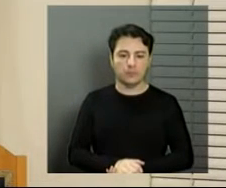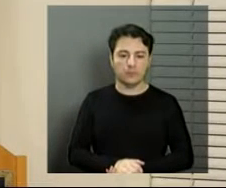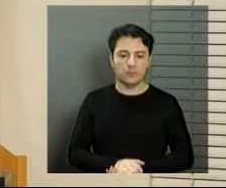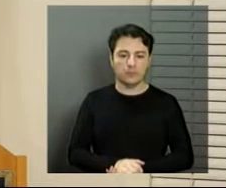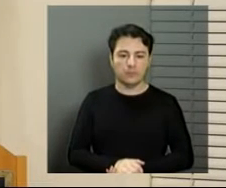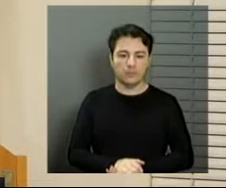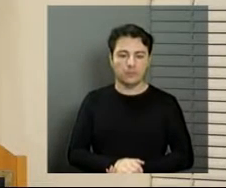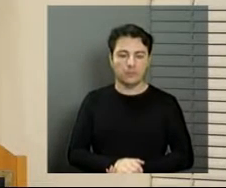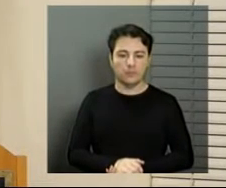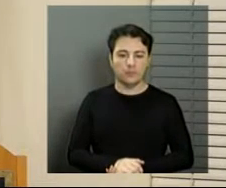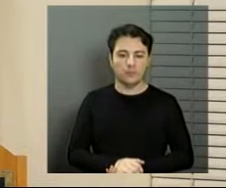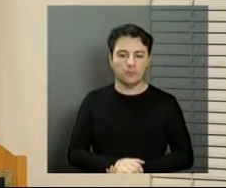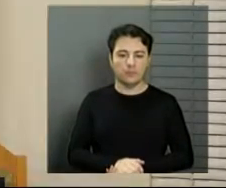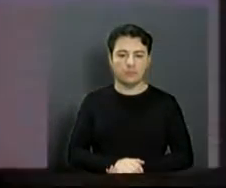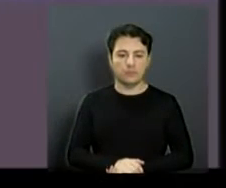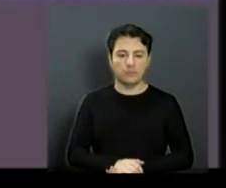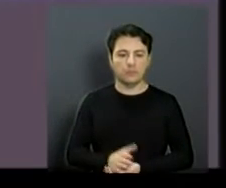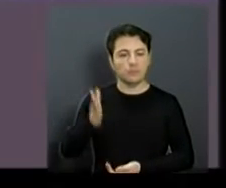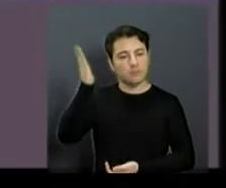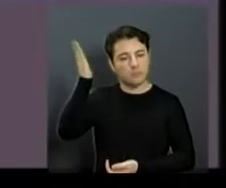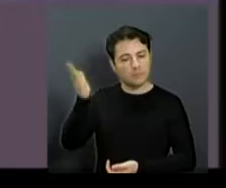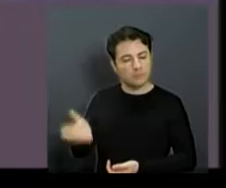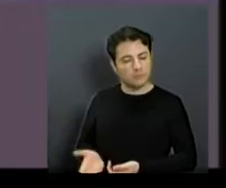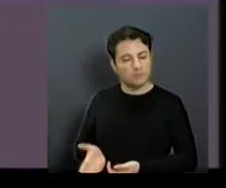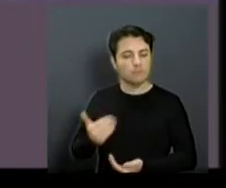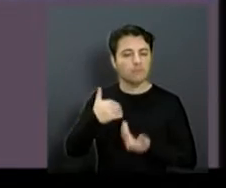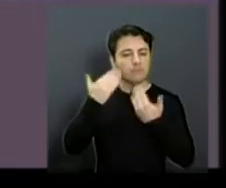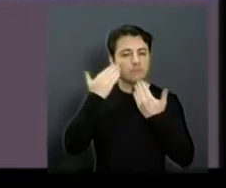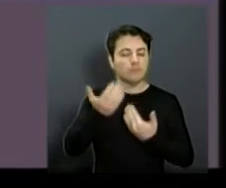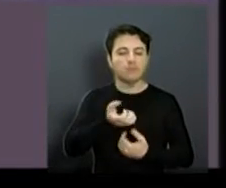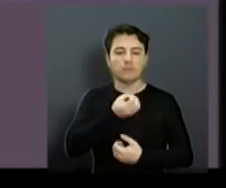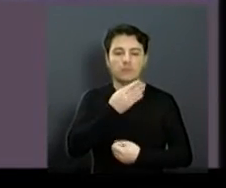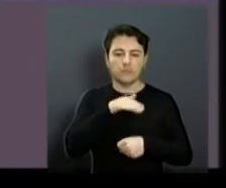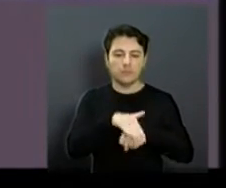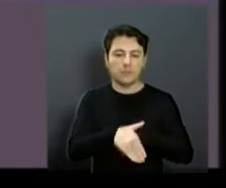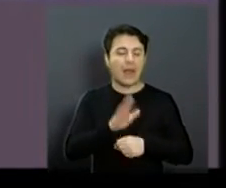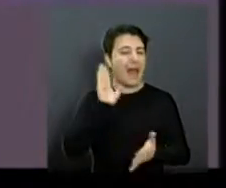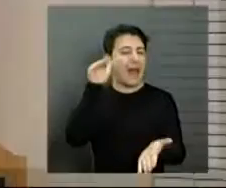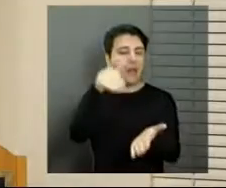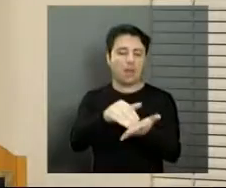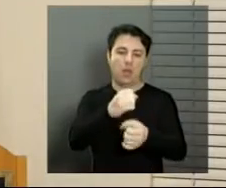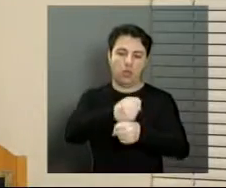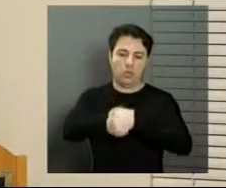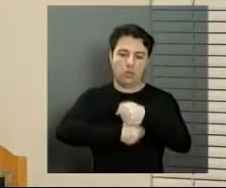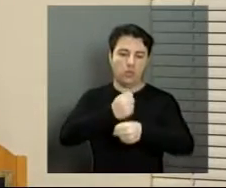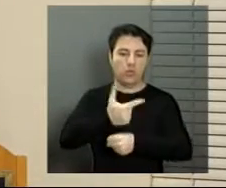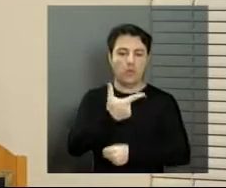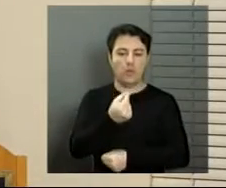casa. São esses. Muito obrigado, boa noite, que Deus abençoe e até o ano que vem.